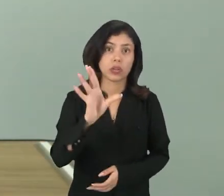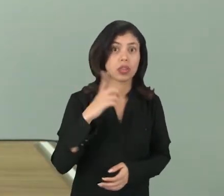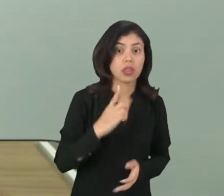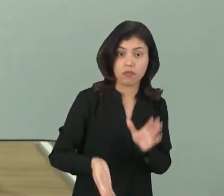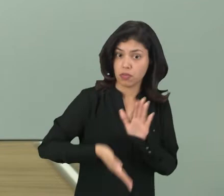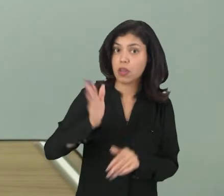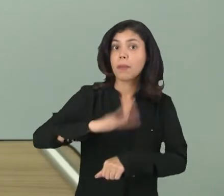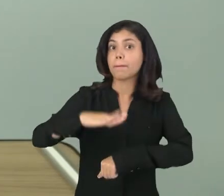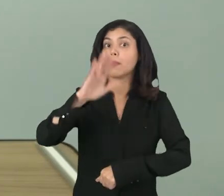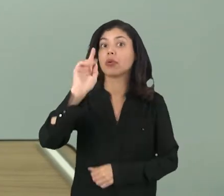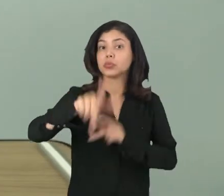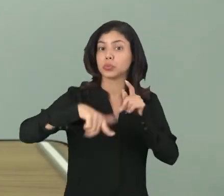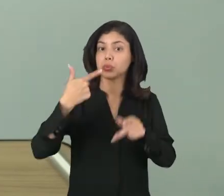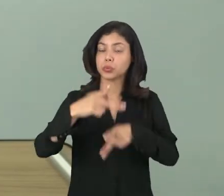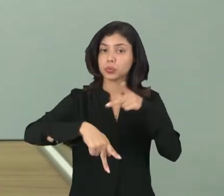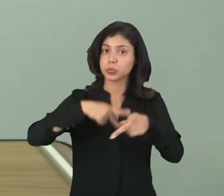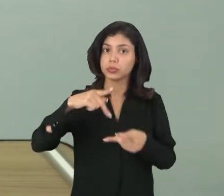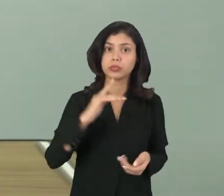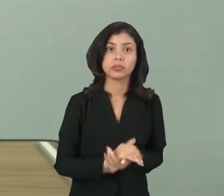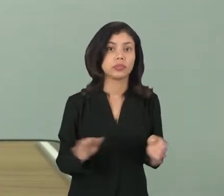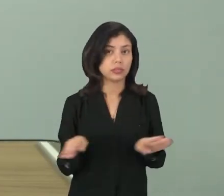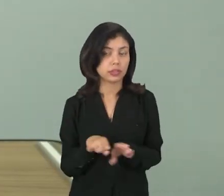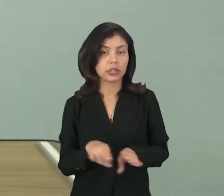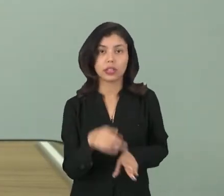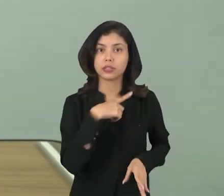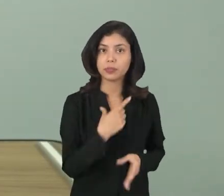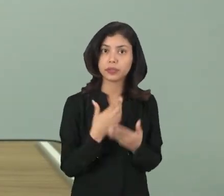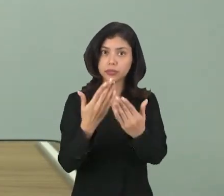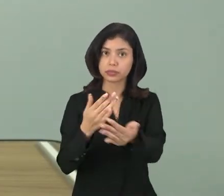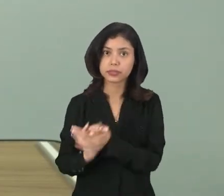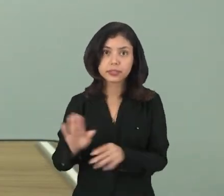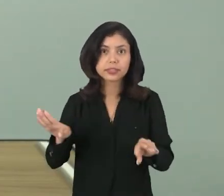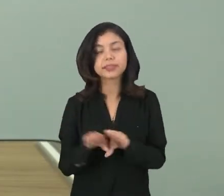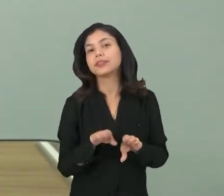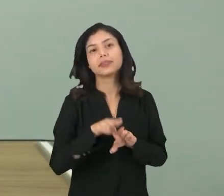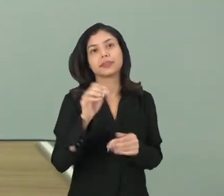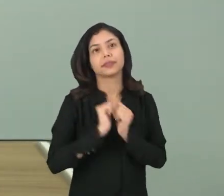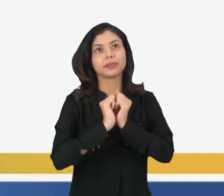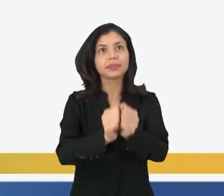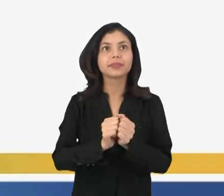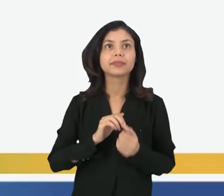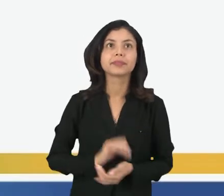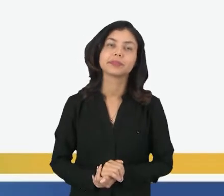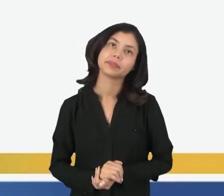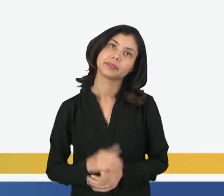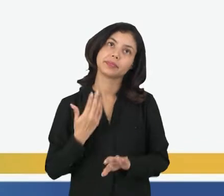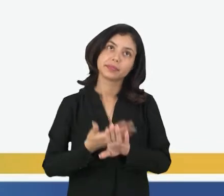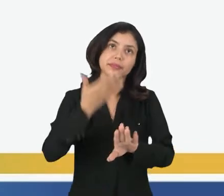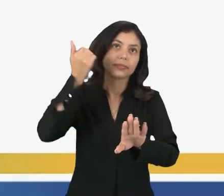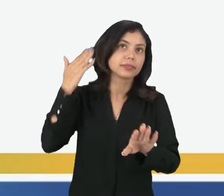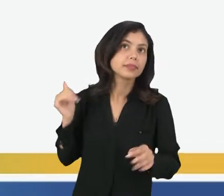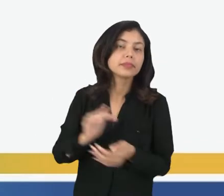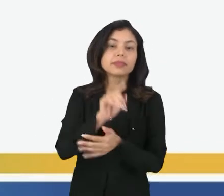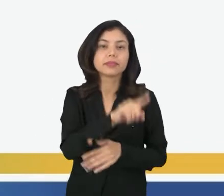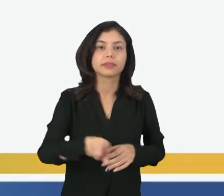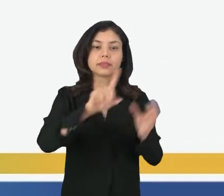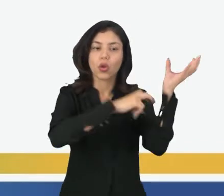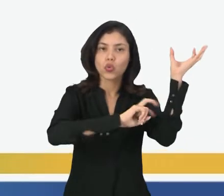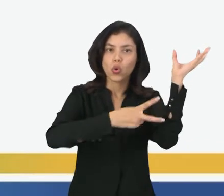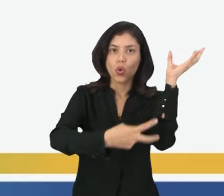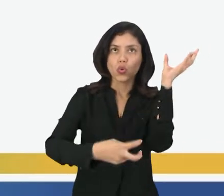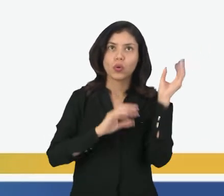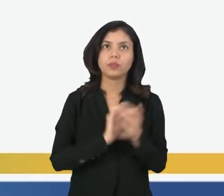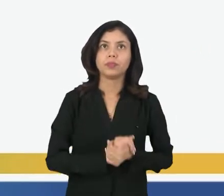teve mais algum outro povo que veio para cá? Então vamos juntos. Na época do ciclo